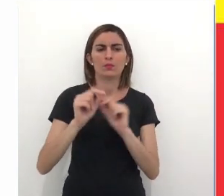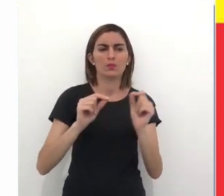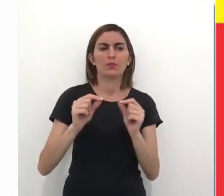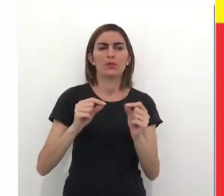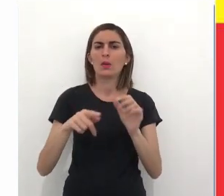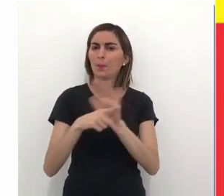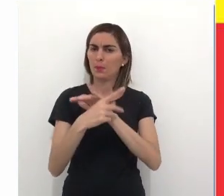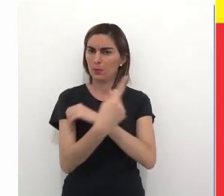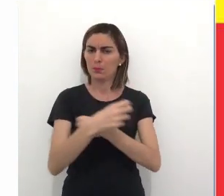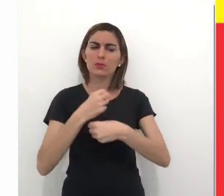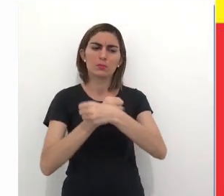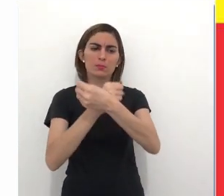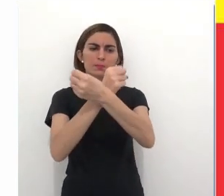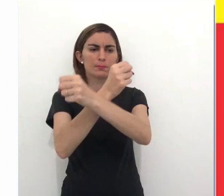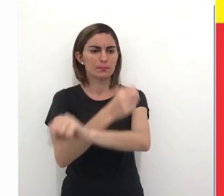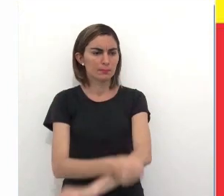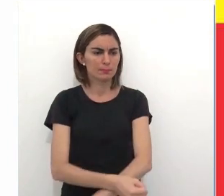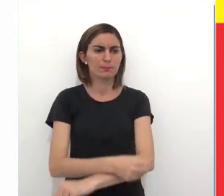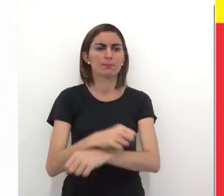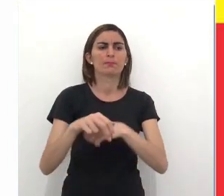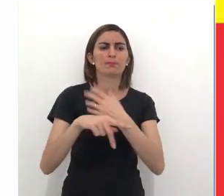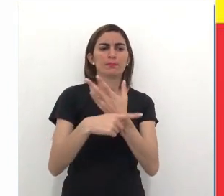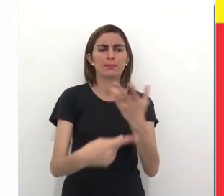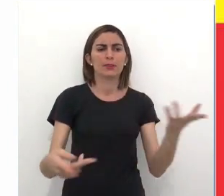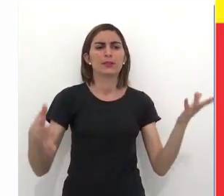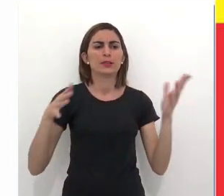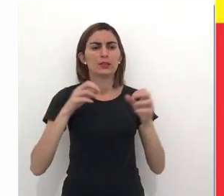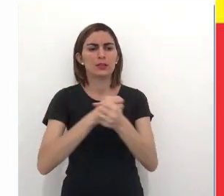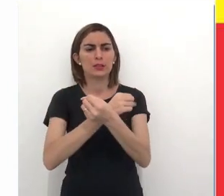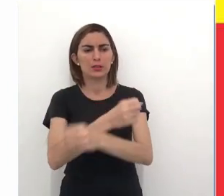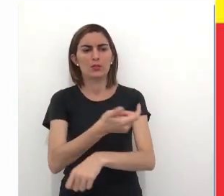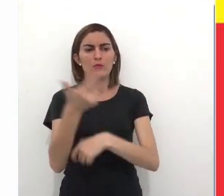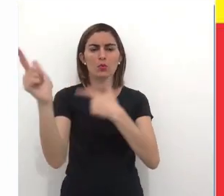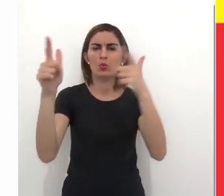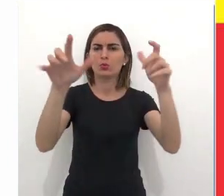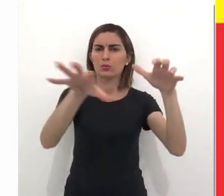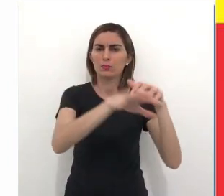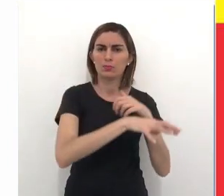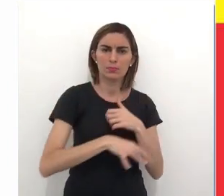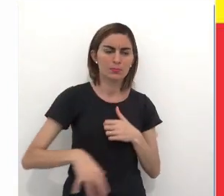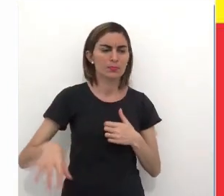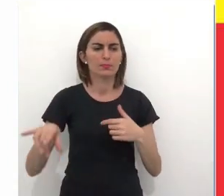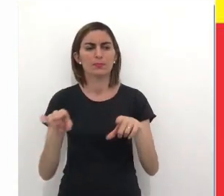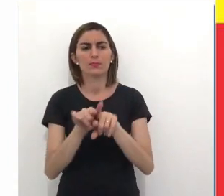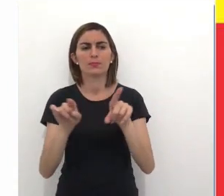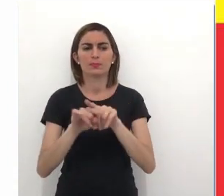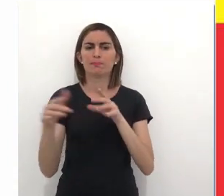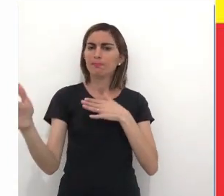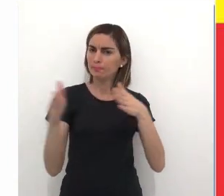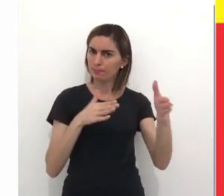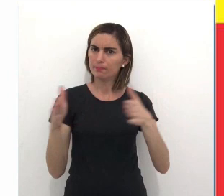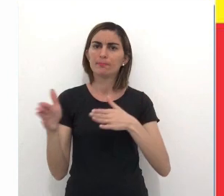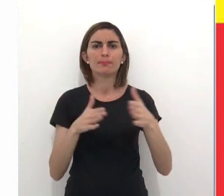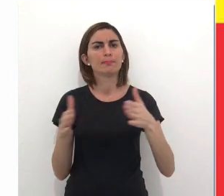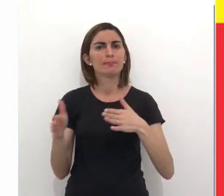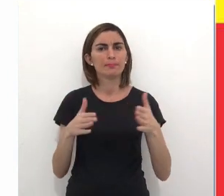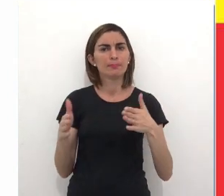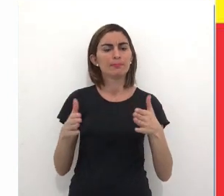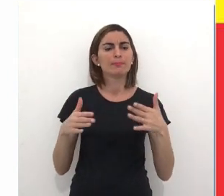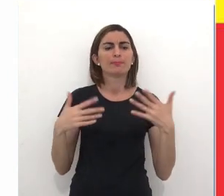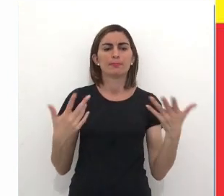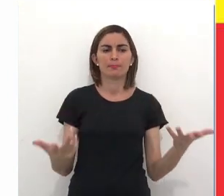dessa rebelião a própria escravidão, assim como os escravos de outras províncias,